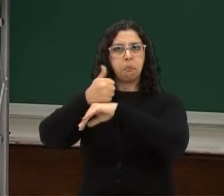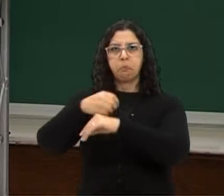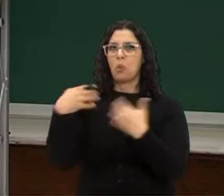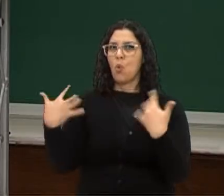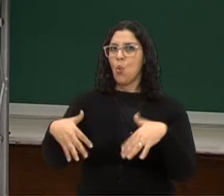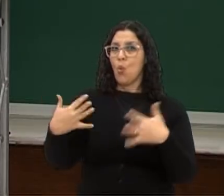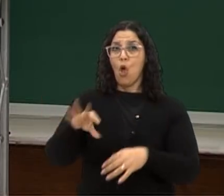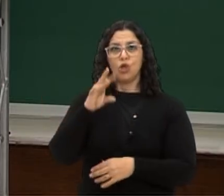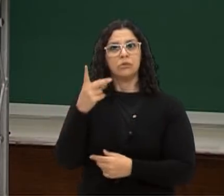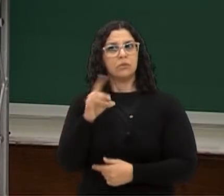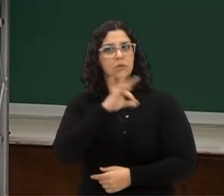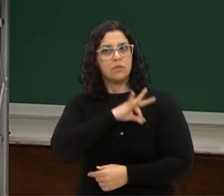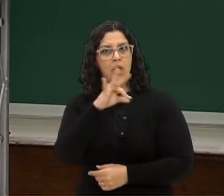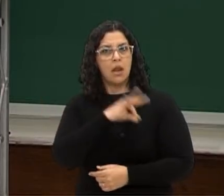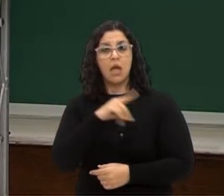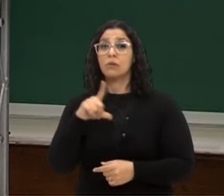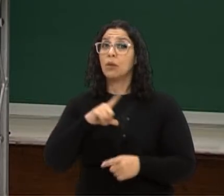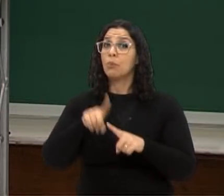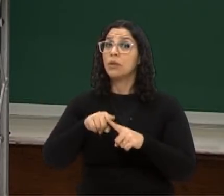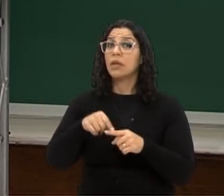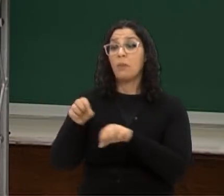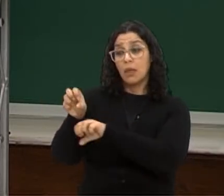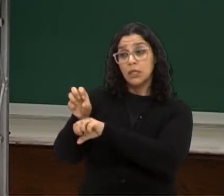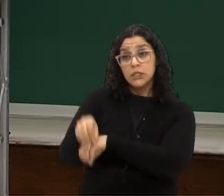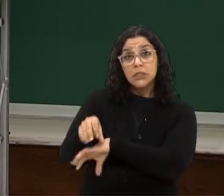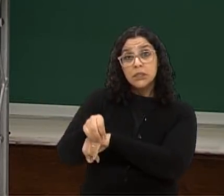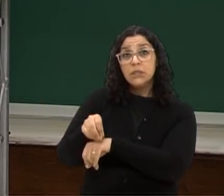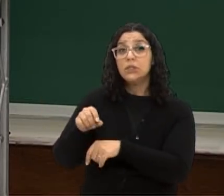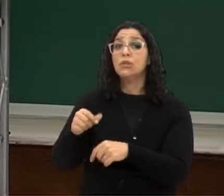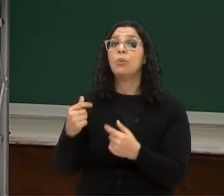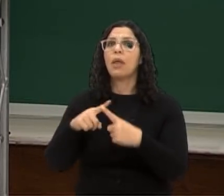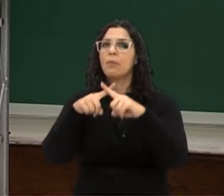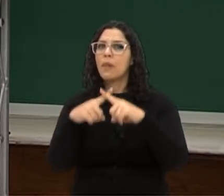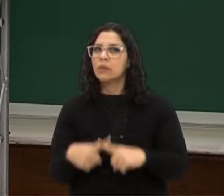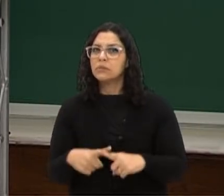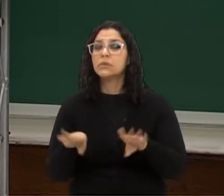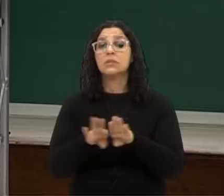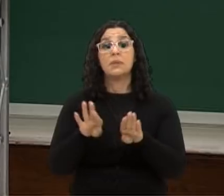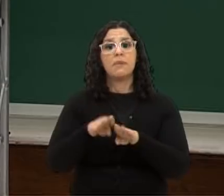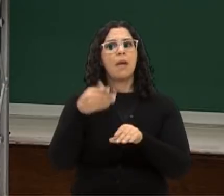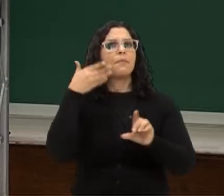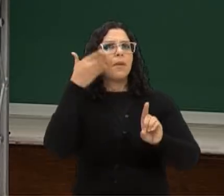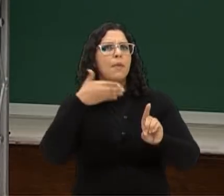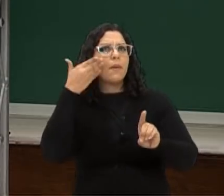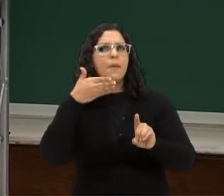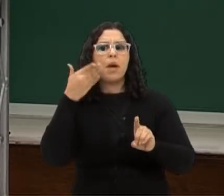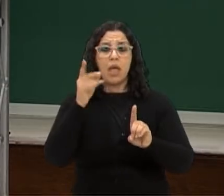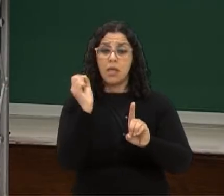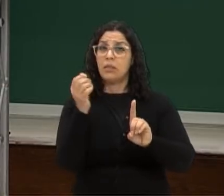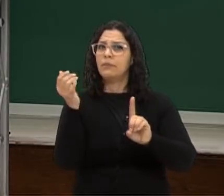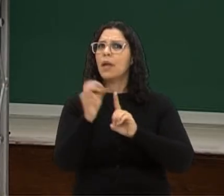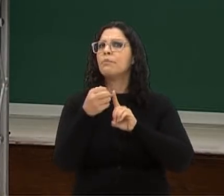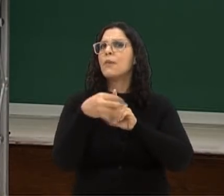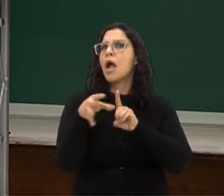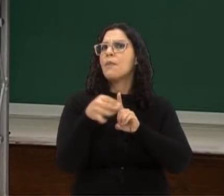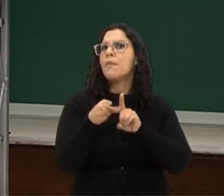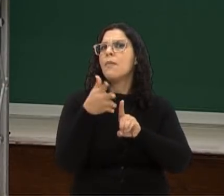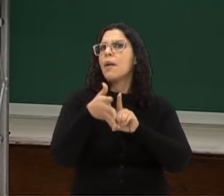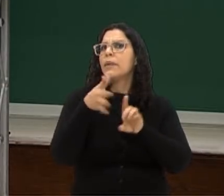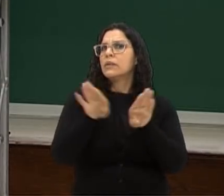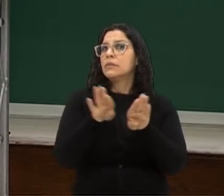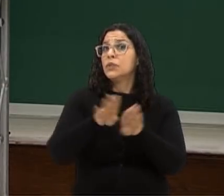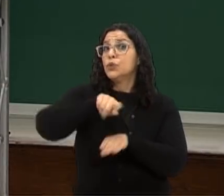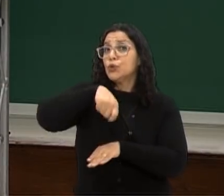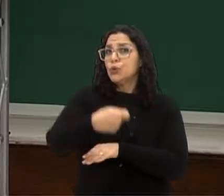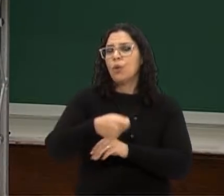atletas que ganham dinheiro para jogar xadrez, para ensinar, para dar palestras, né? Então, vocês vão entender agora um pouquinho dos atletas